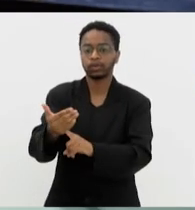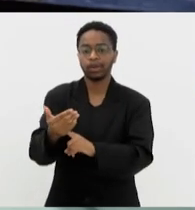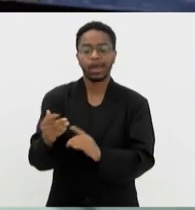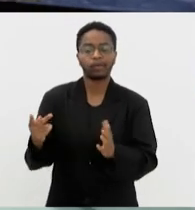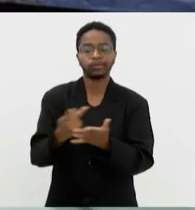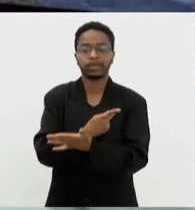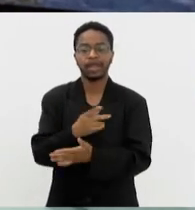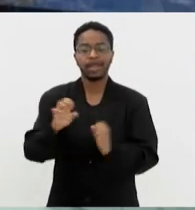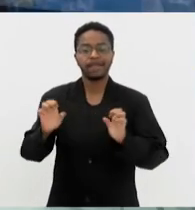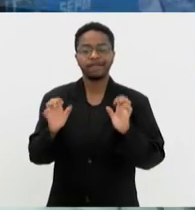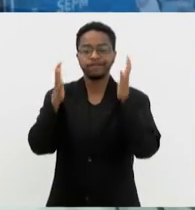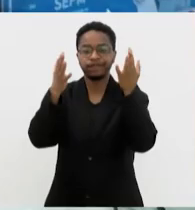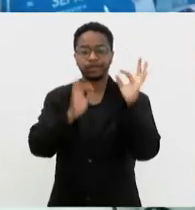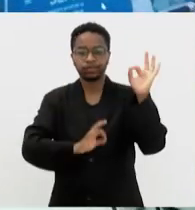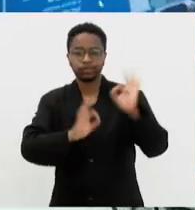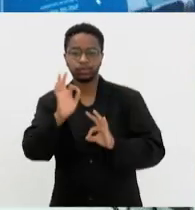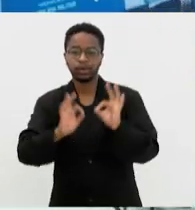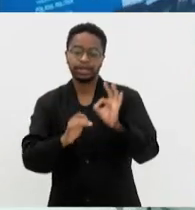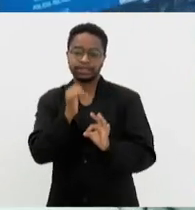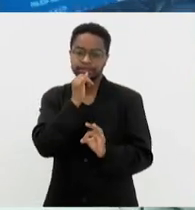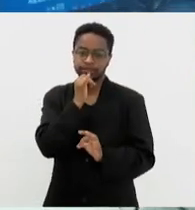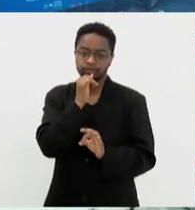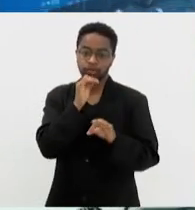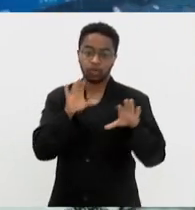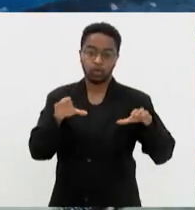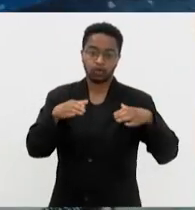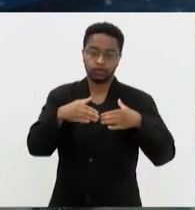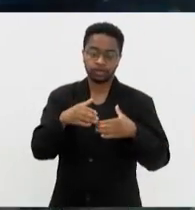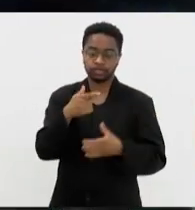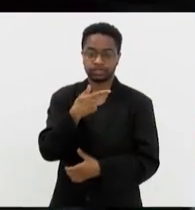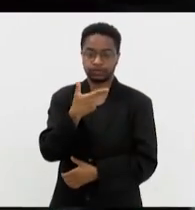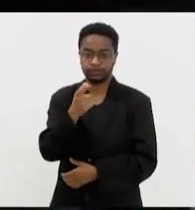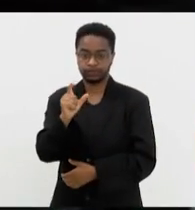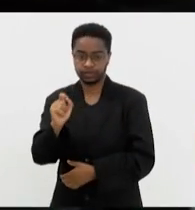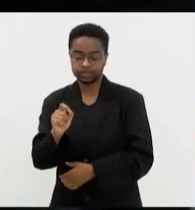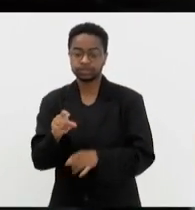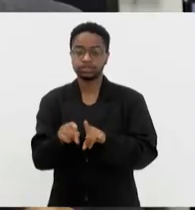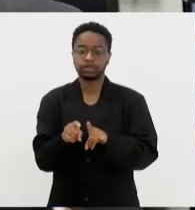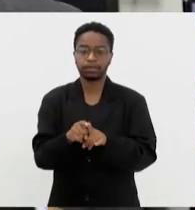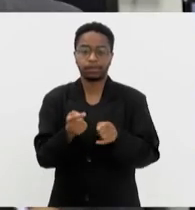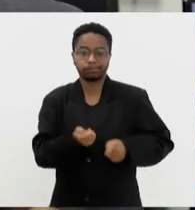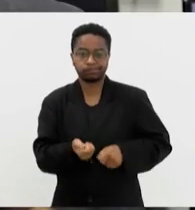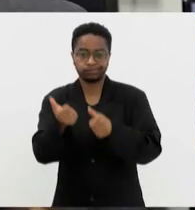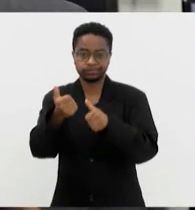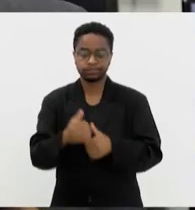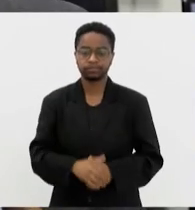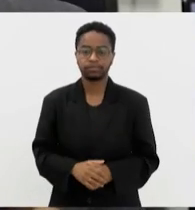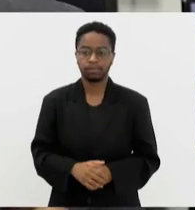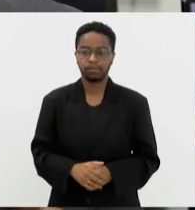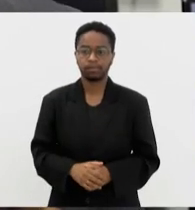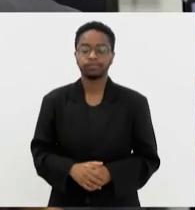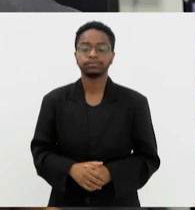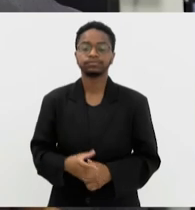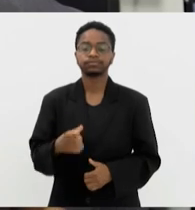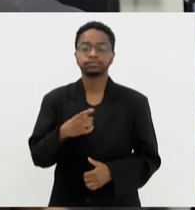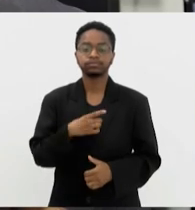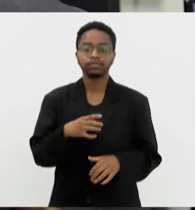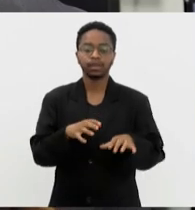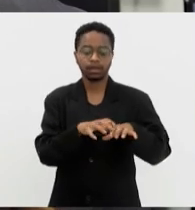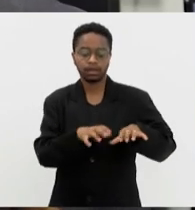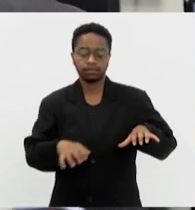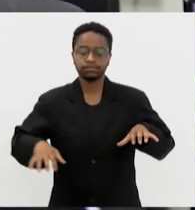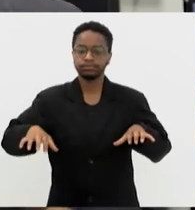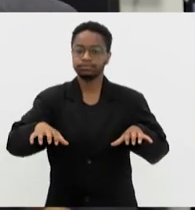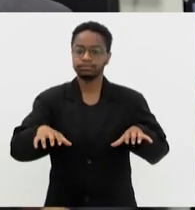eventos, já previstos como a Conferência Global G20 e o Réveillon. é uma extensão do Centro Integrado de Comando